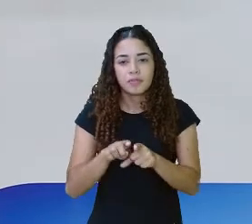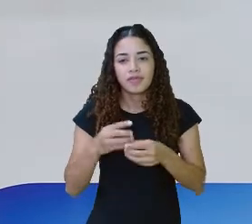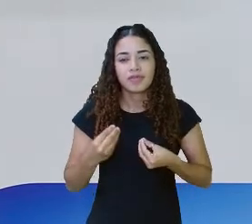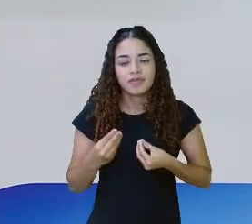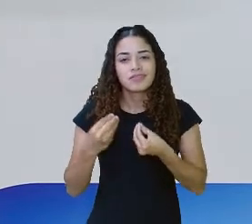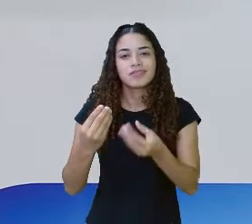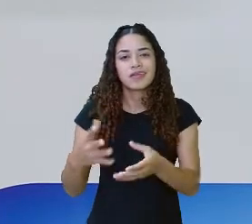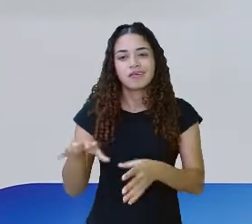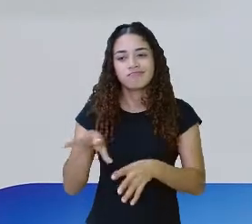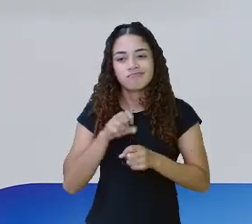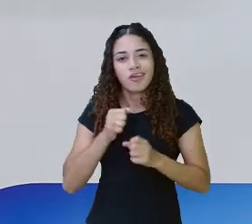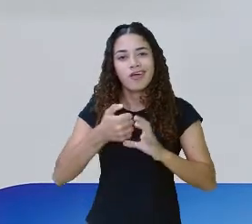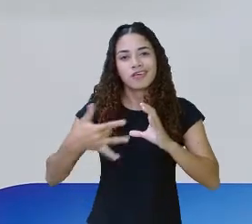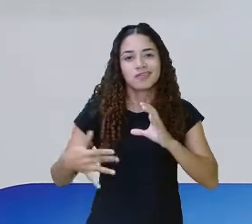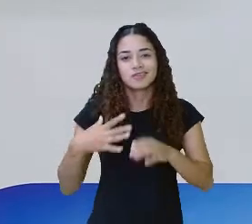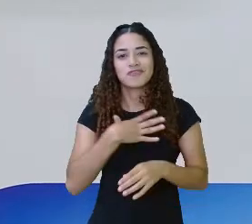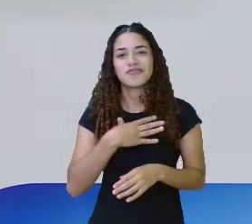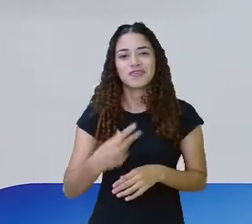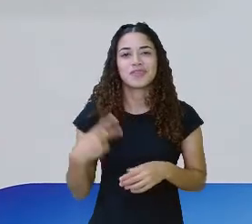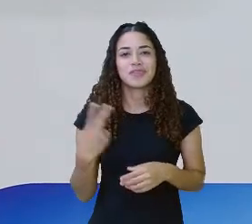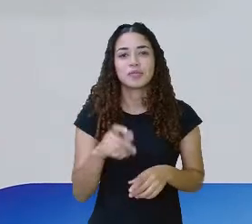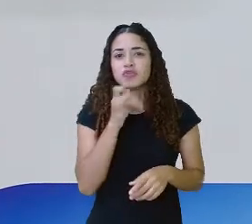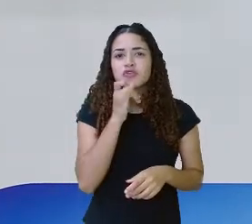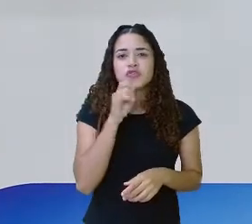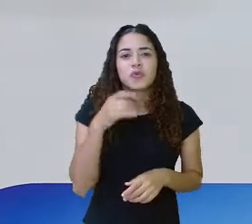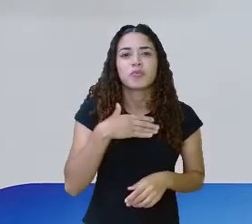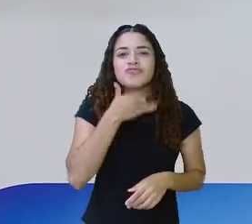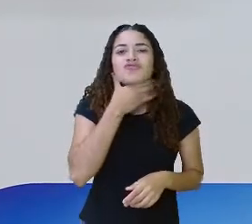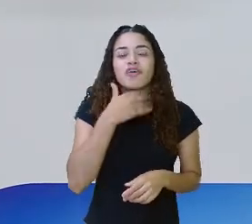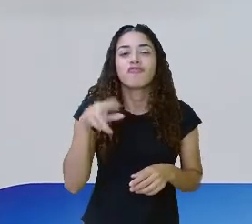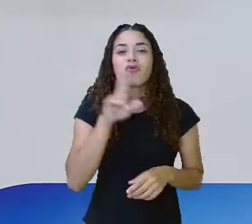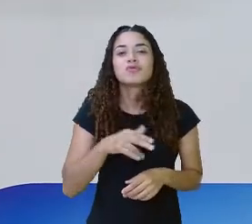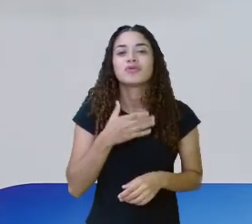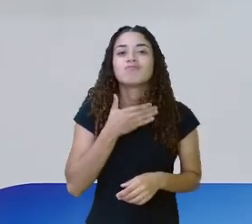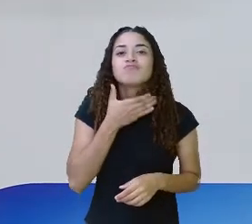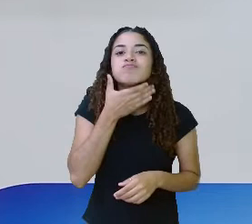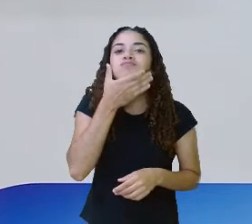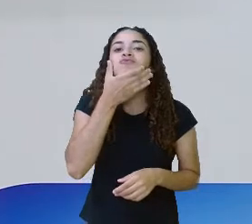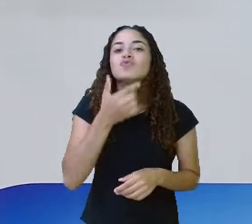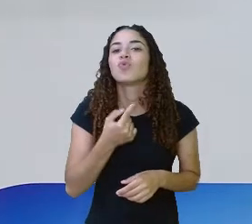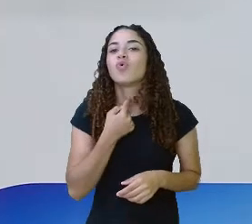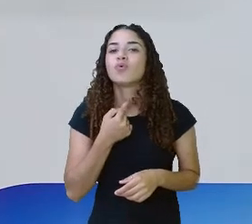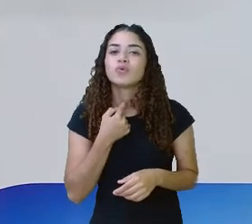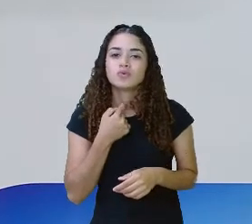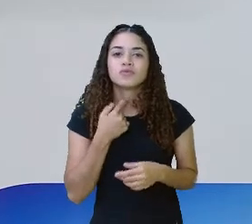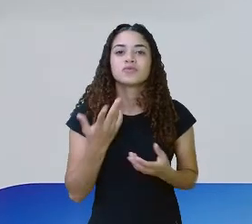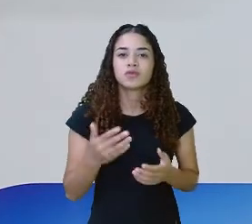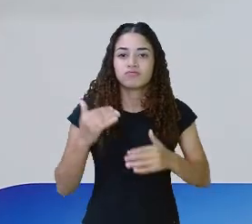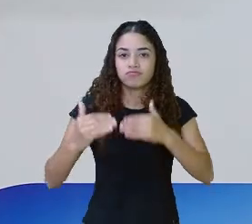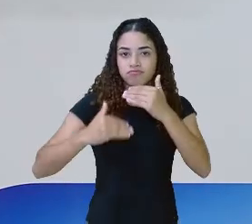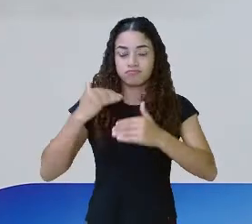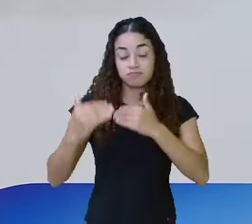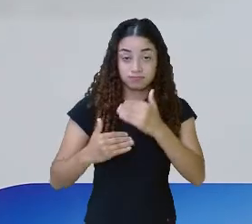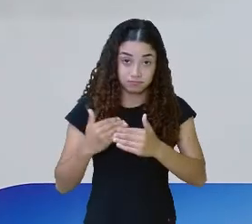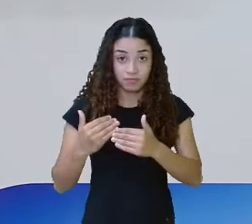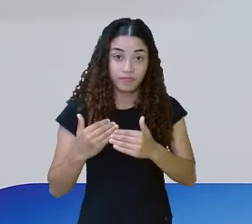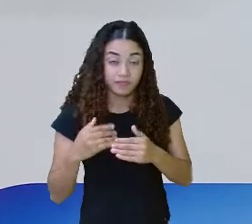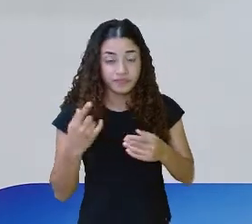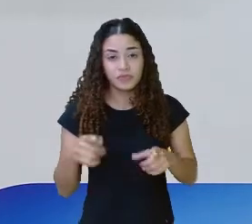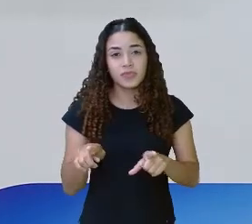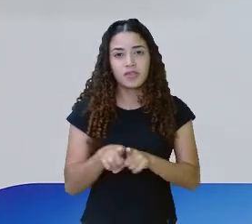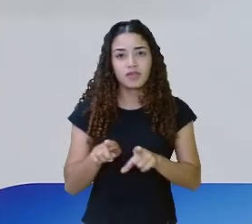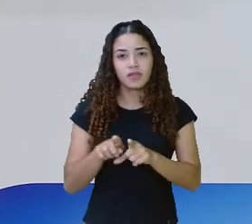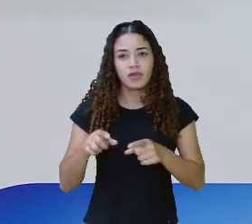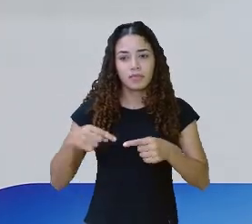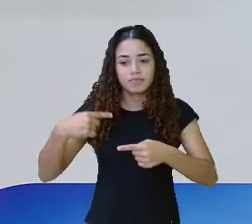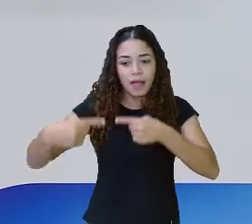pescoço seria uma dessas partes desenvolvidas, que passaria para frente essa herança. E as partes que ela não usava muito, porque não